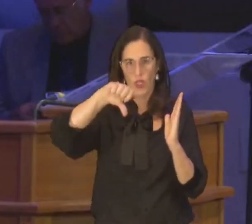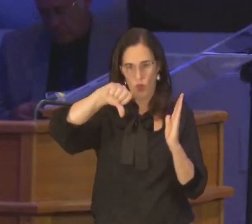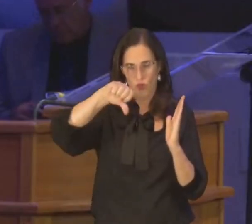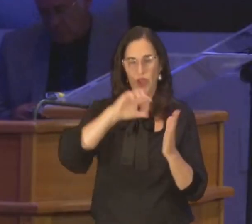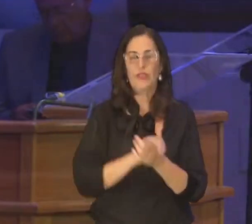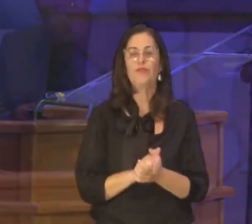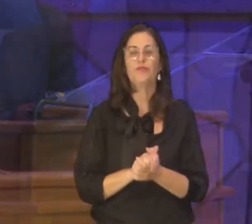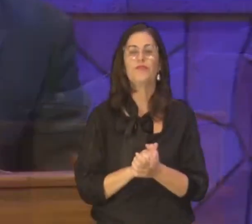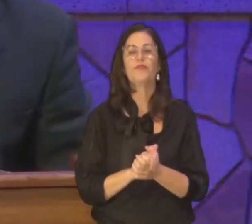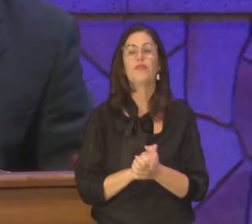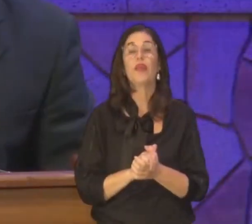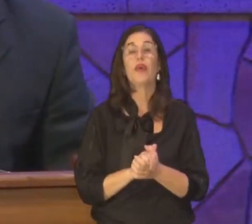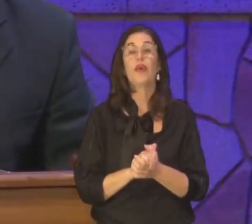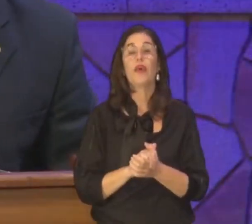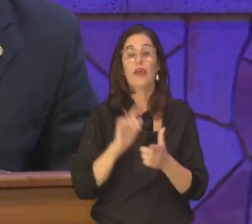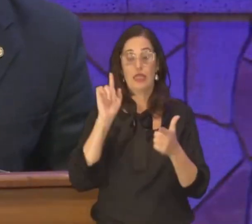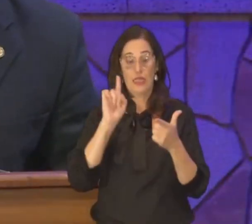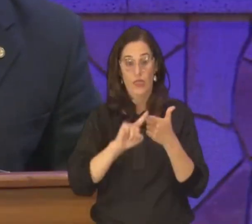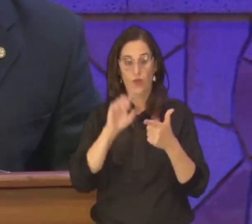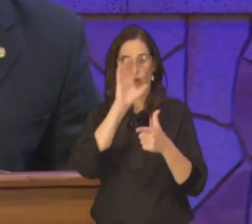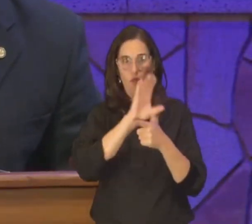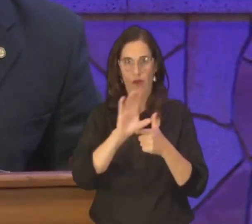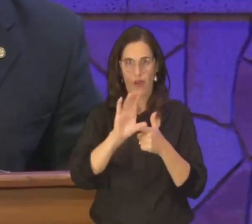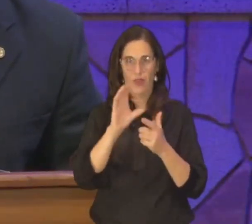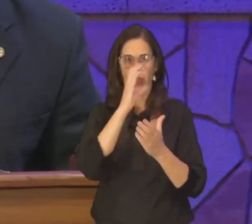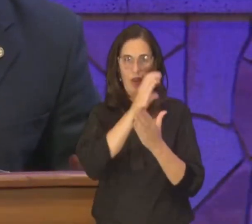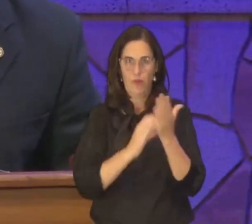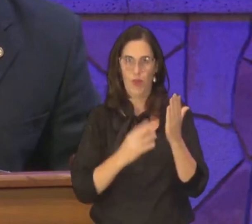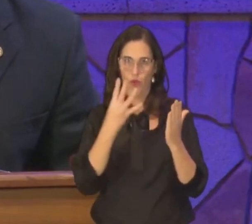2 Coríntios capítulo 4, versos 8 e 9.